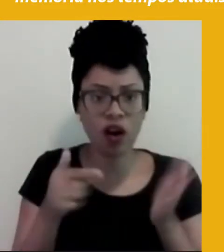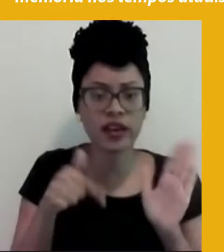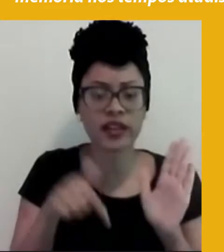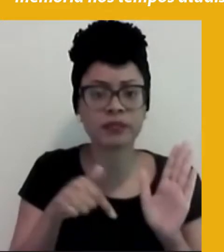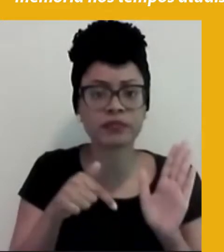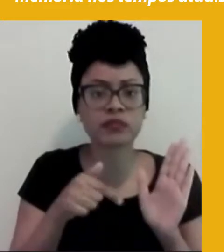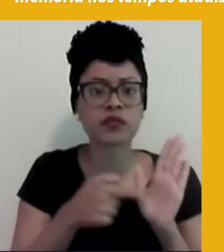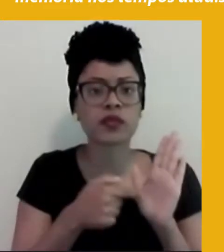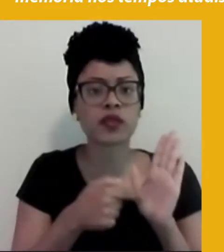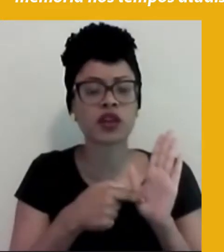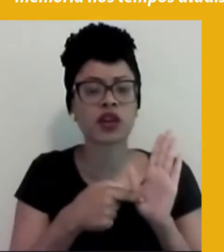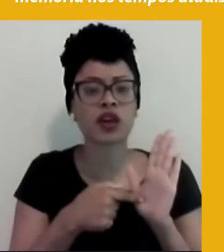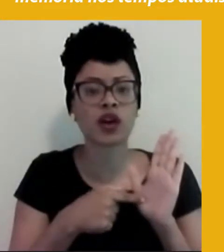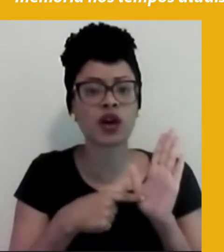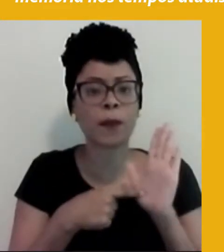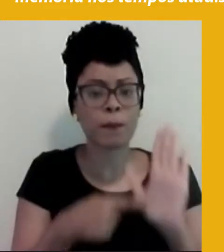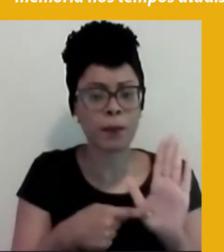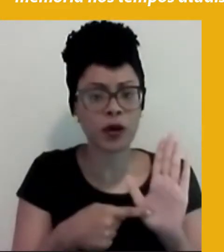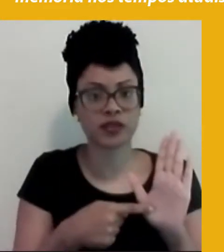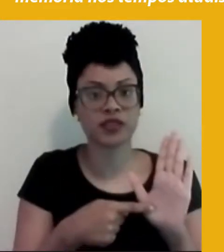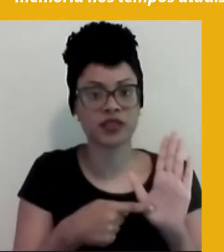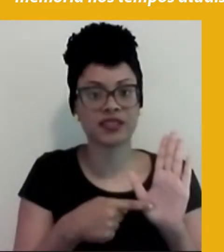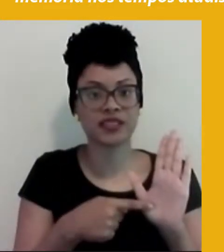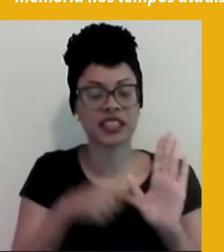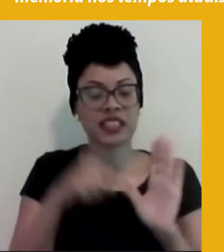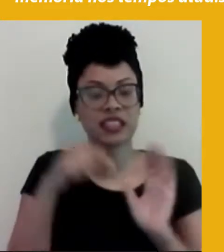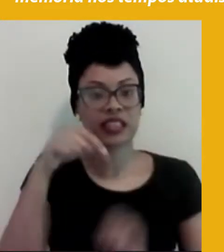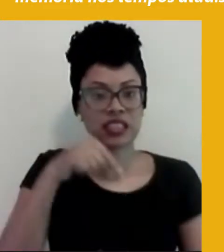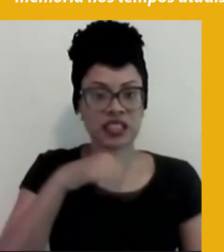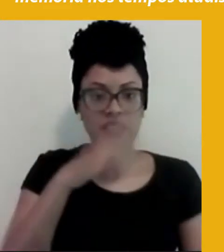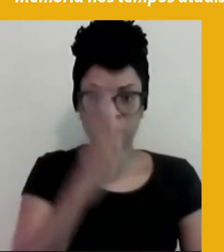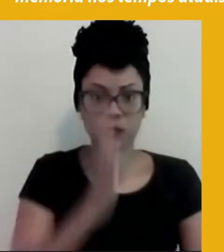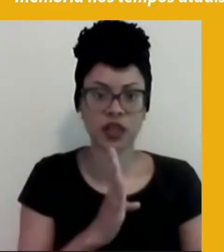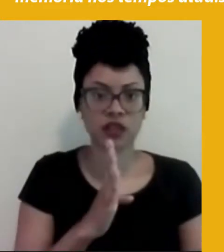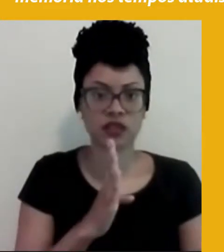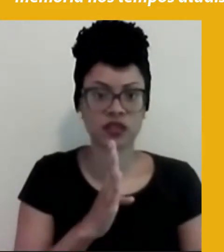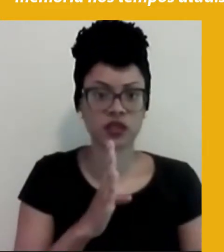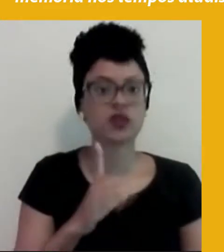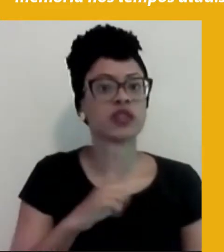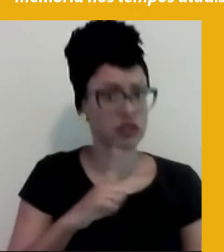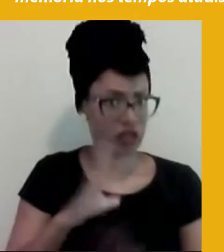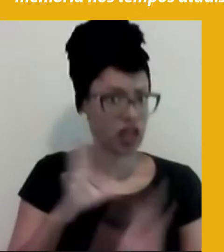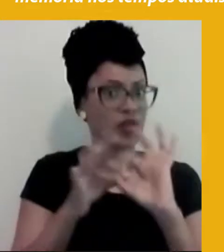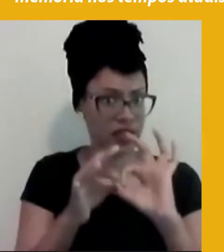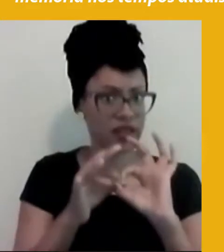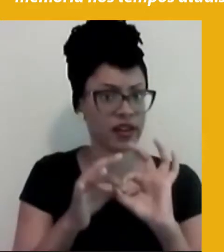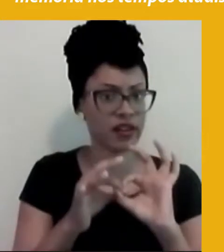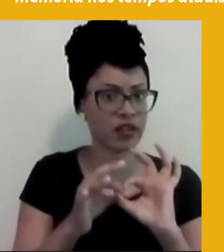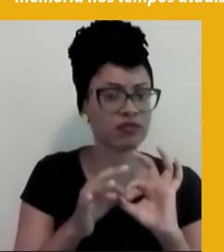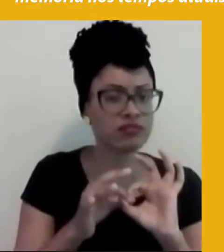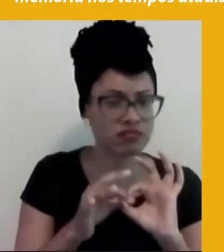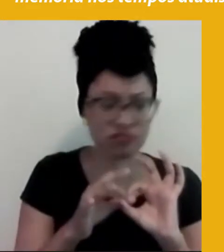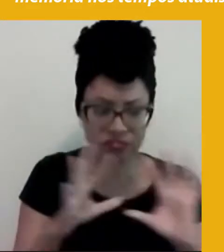pela ultradireita, né? Então, existe uma união dos poderosos em todos os níveis do